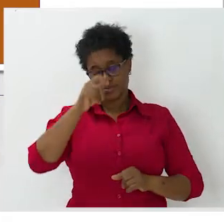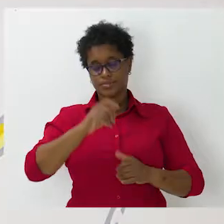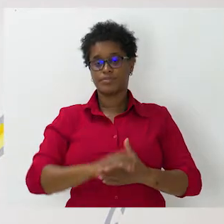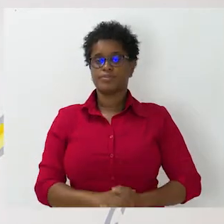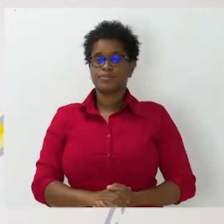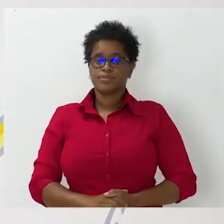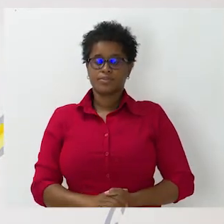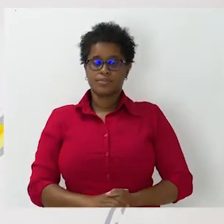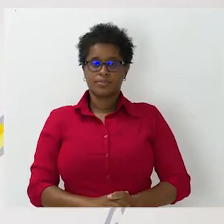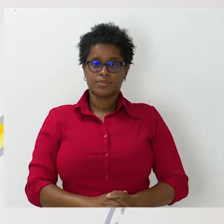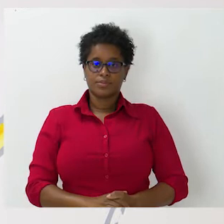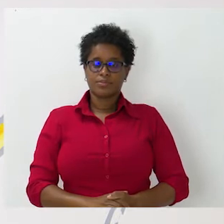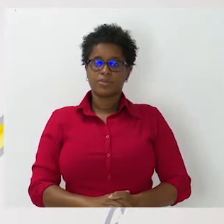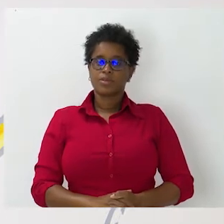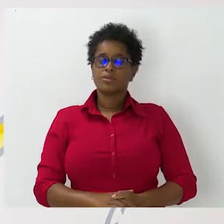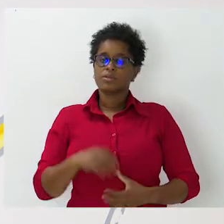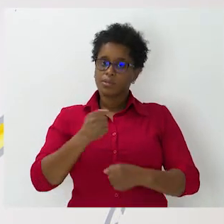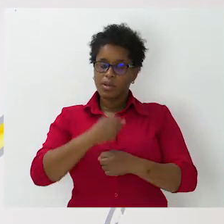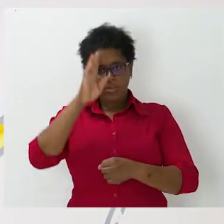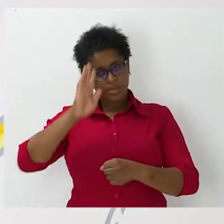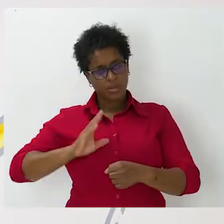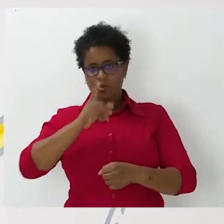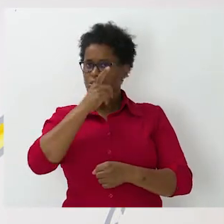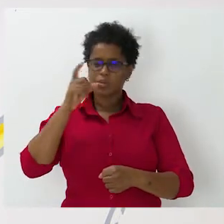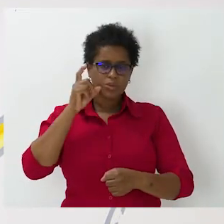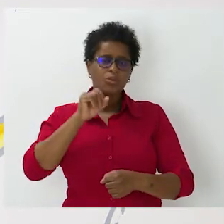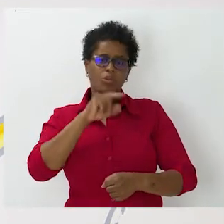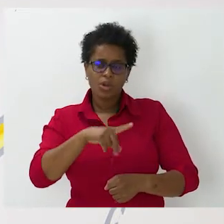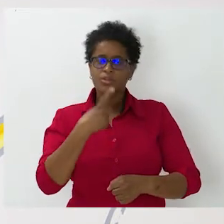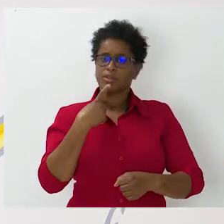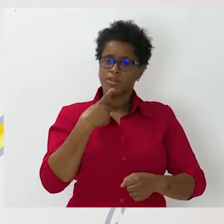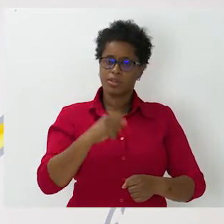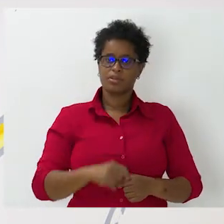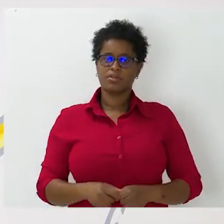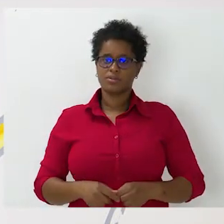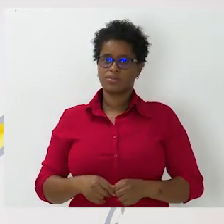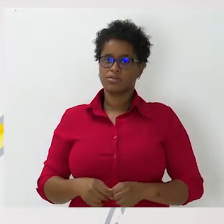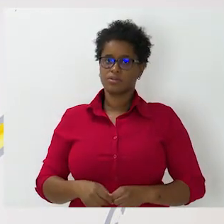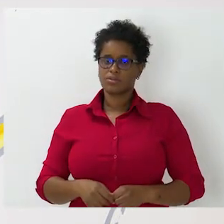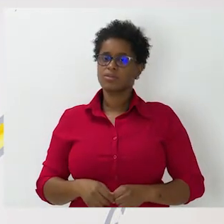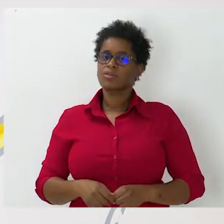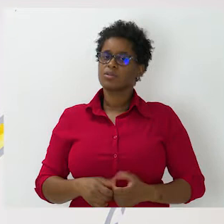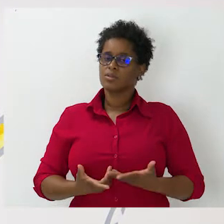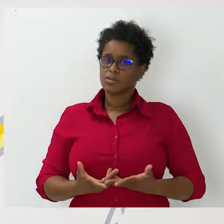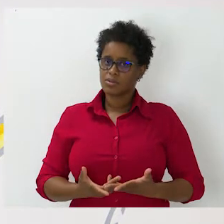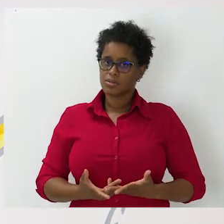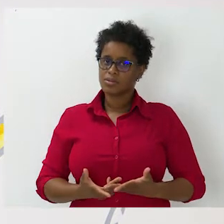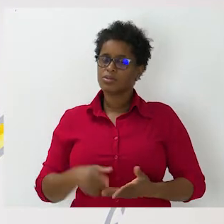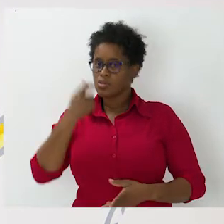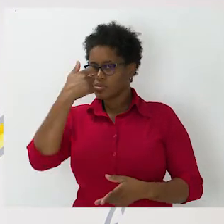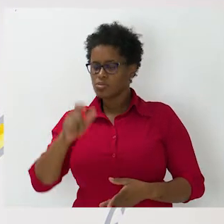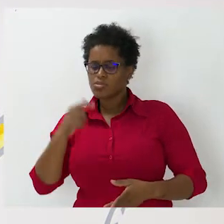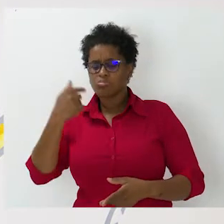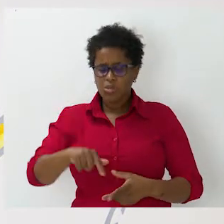Podem perceber requisitos que o indivíduo tinha que